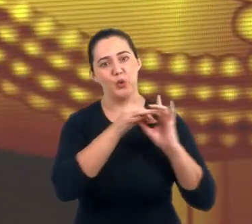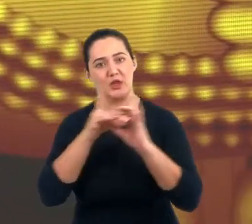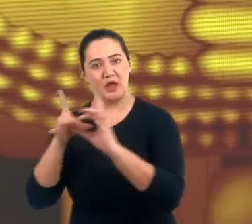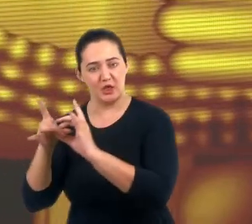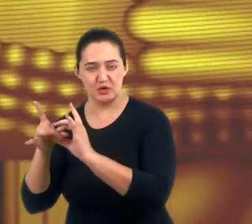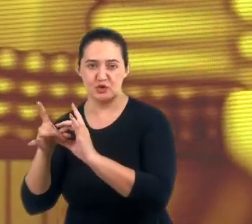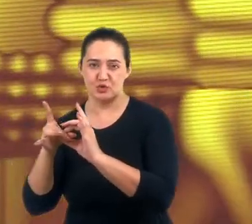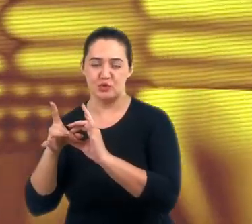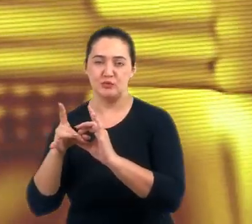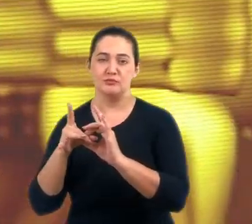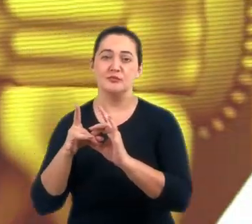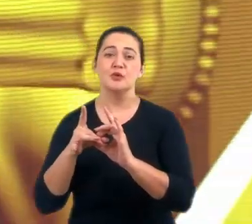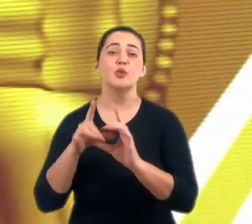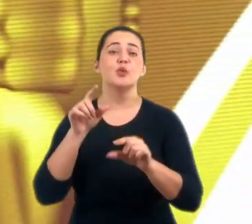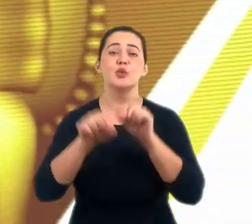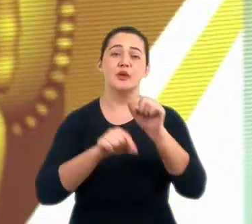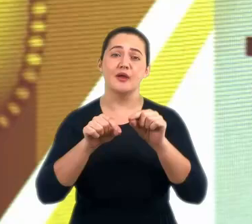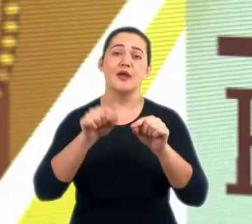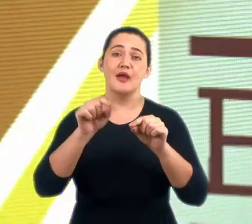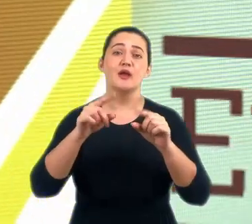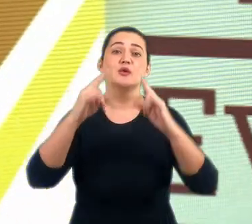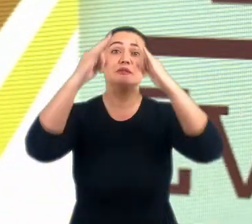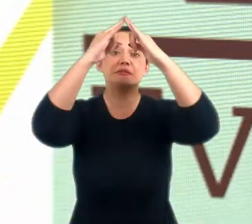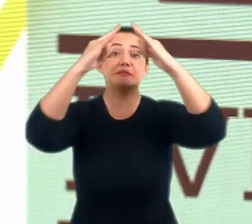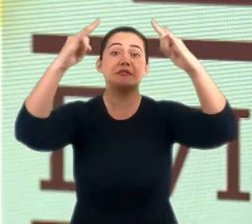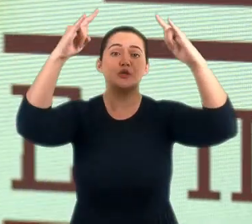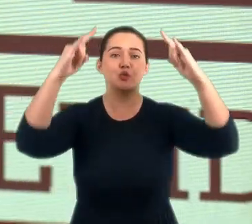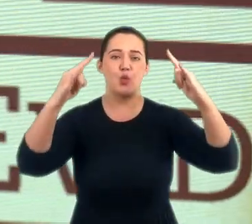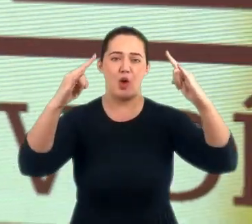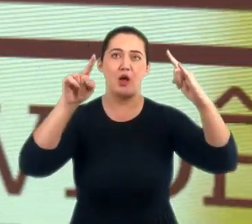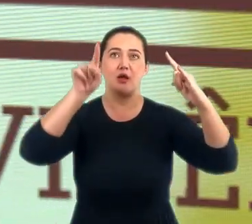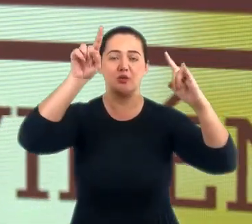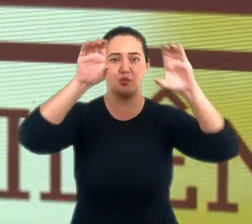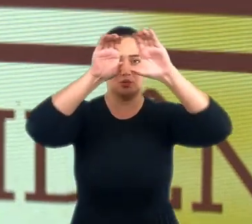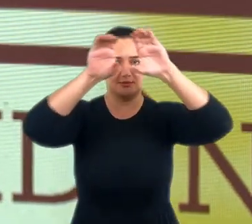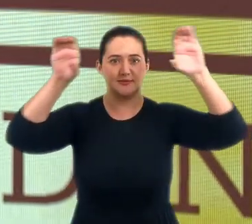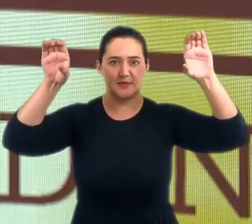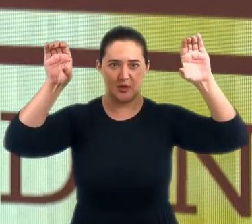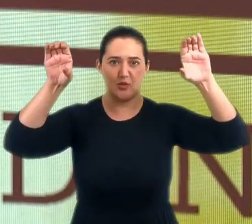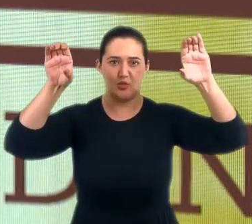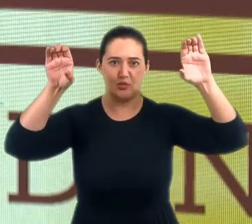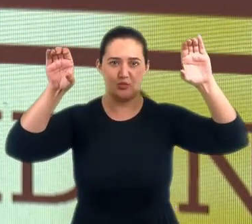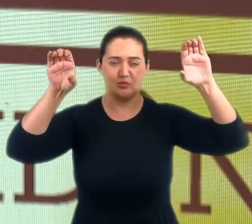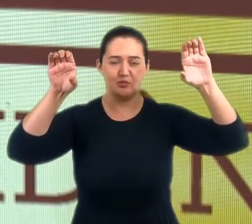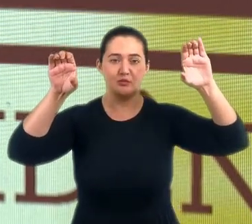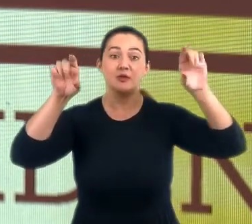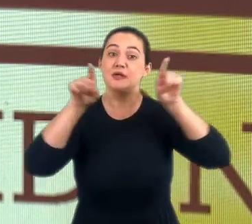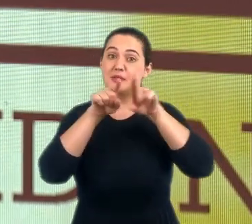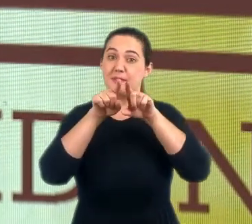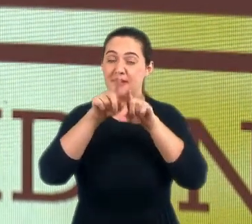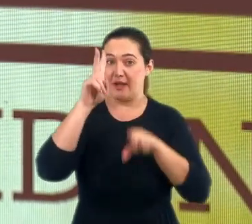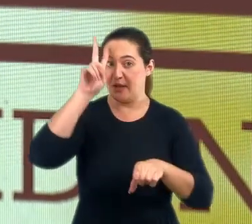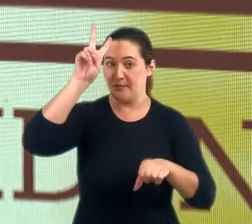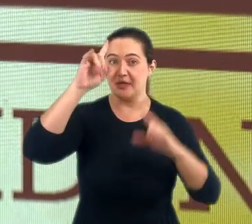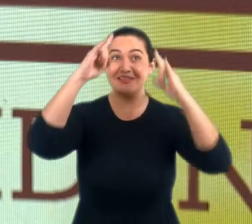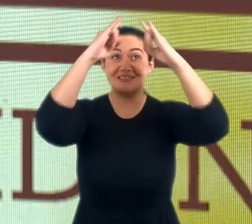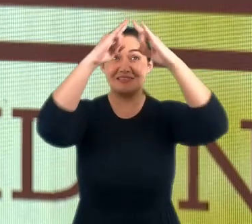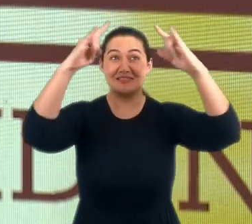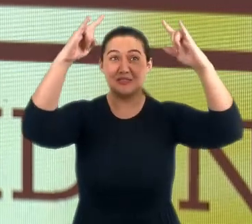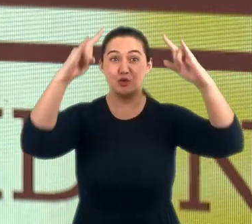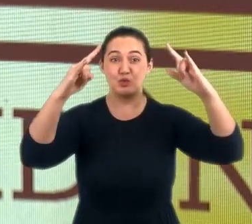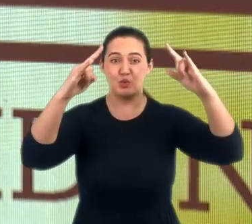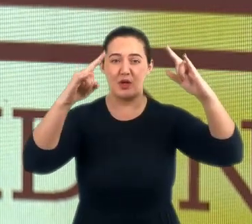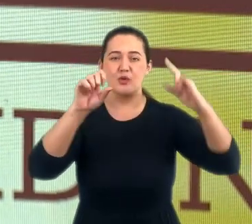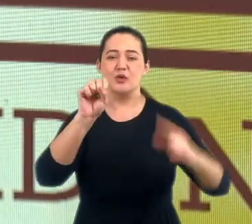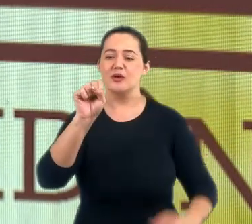do capítulo, este que nós estamos falando, é sobre o santuário do céu. Eu quero repetir isso para você. E também quero lembrar que o santuário